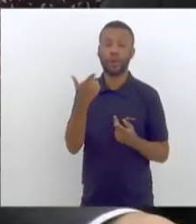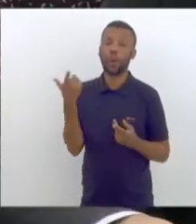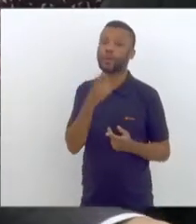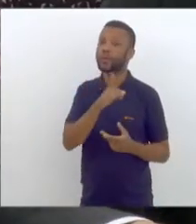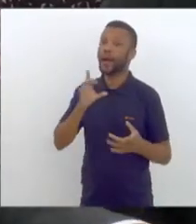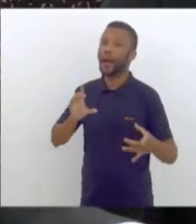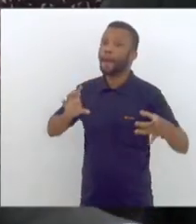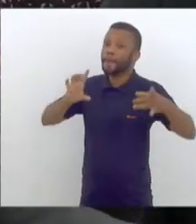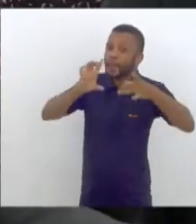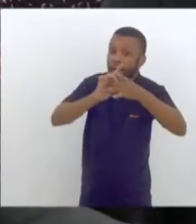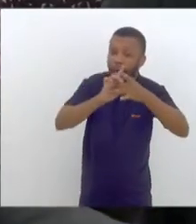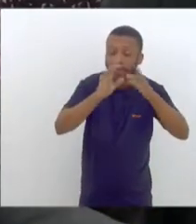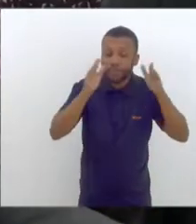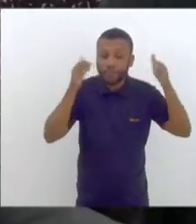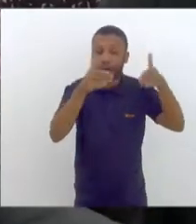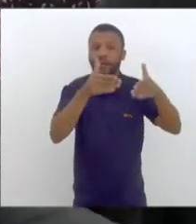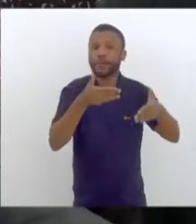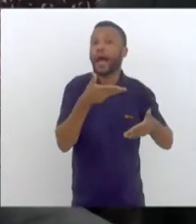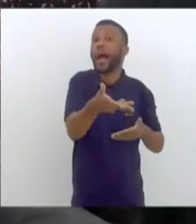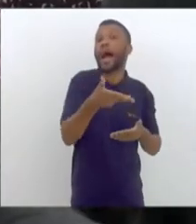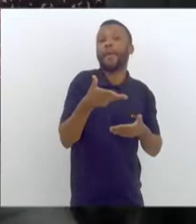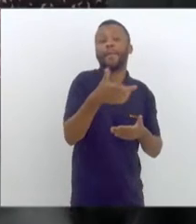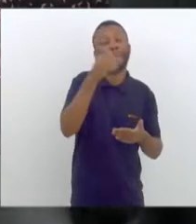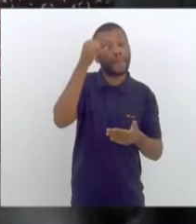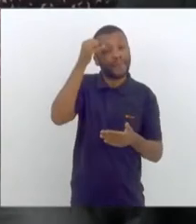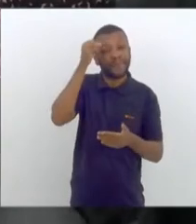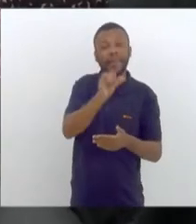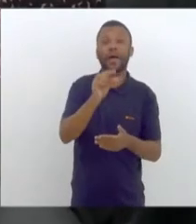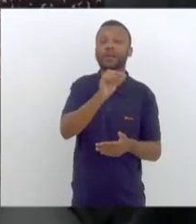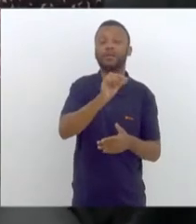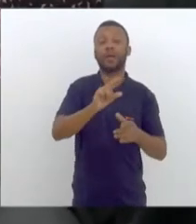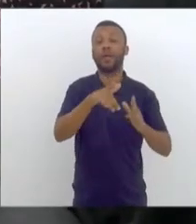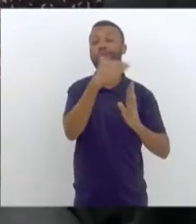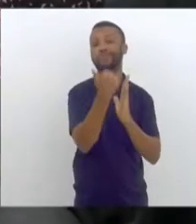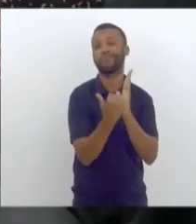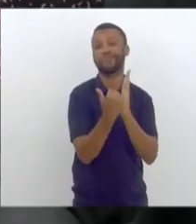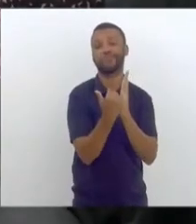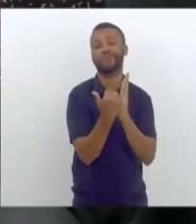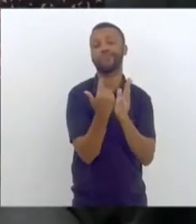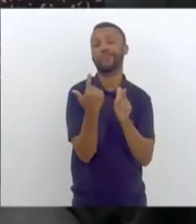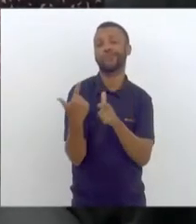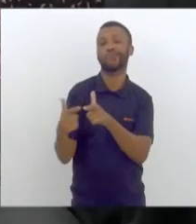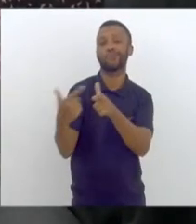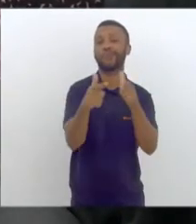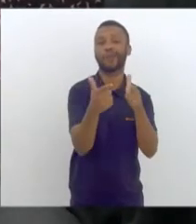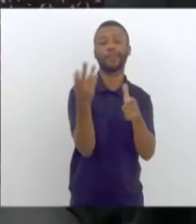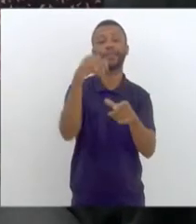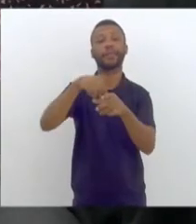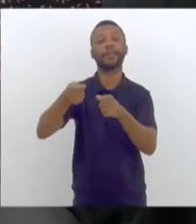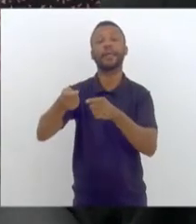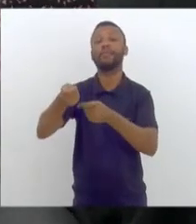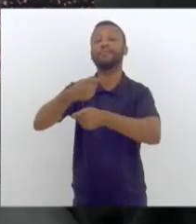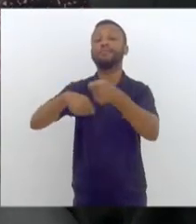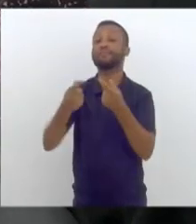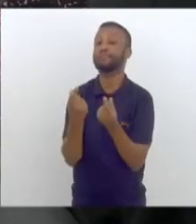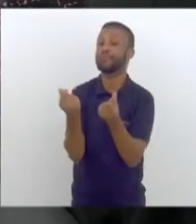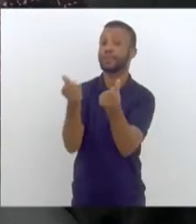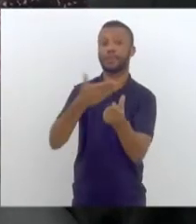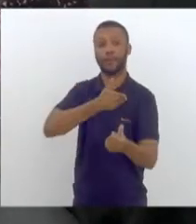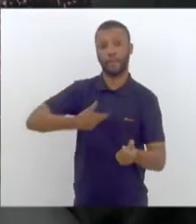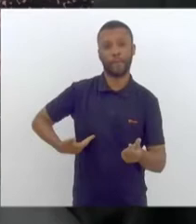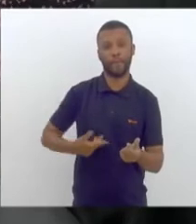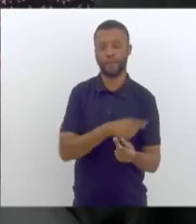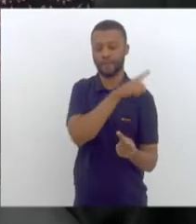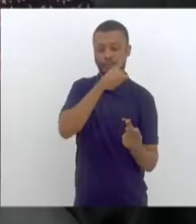de forma mais palatina para não ter uma quebra tão grande dos efeitos nas Finanças Públicas e a outra coisa